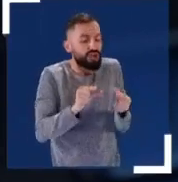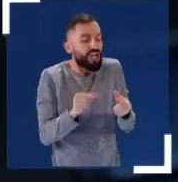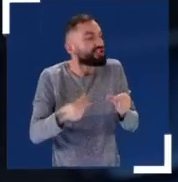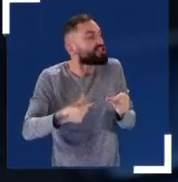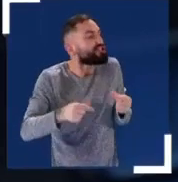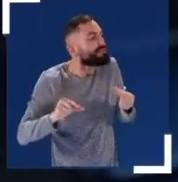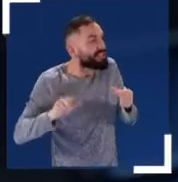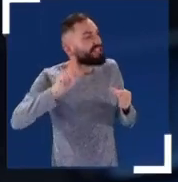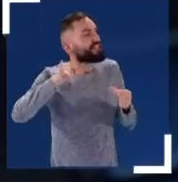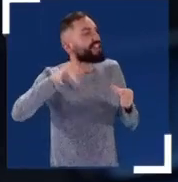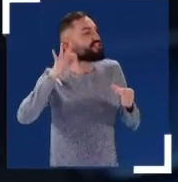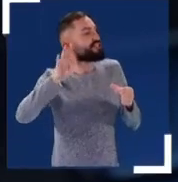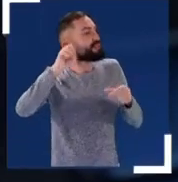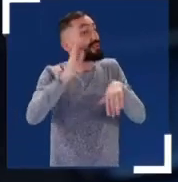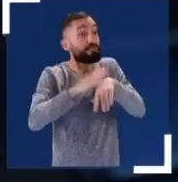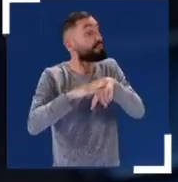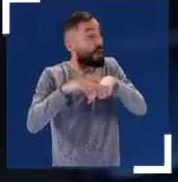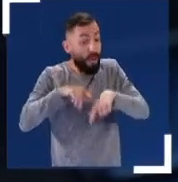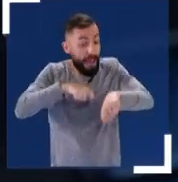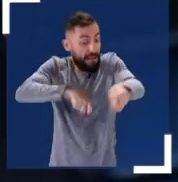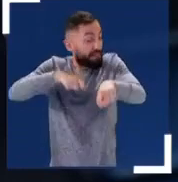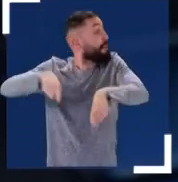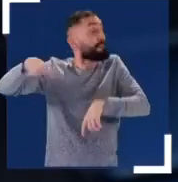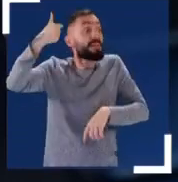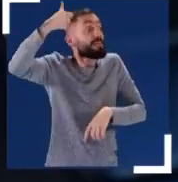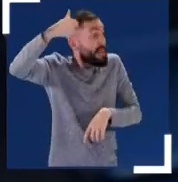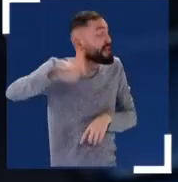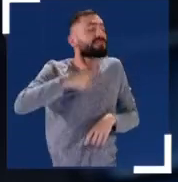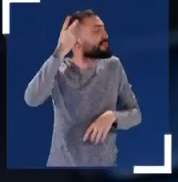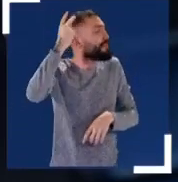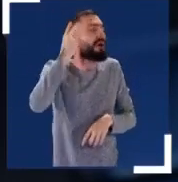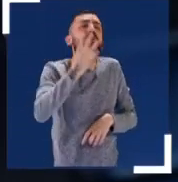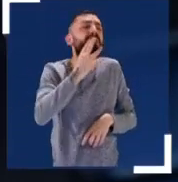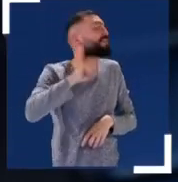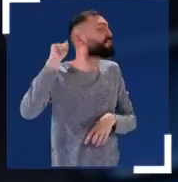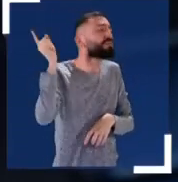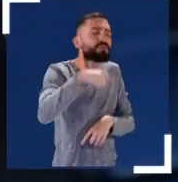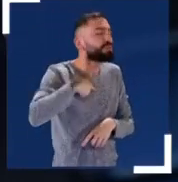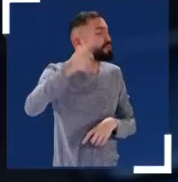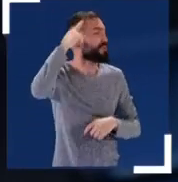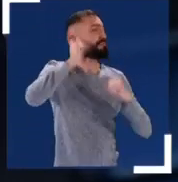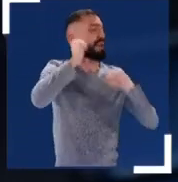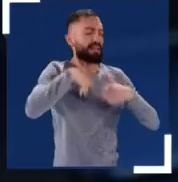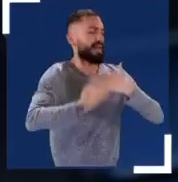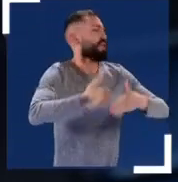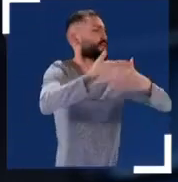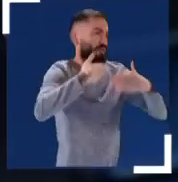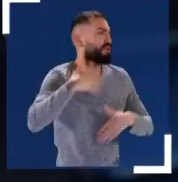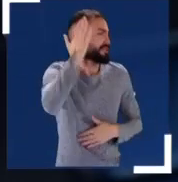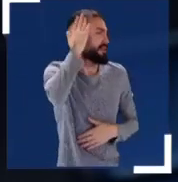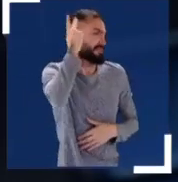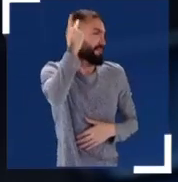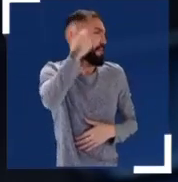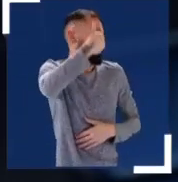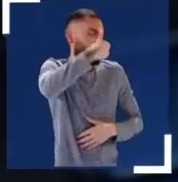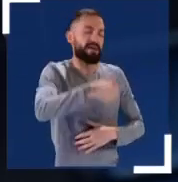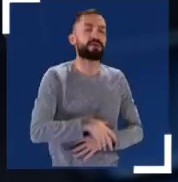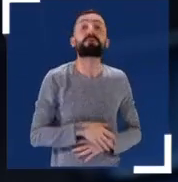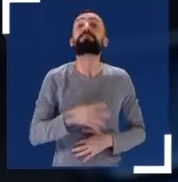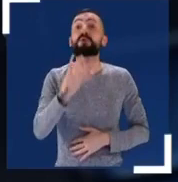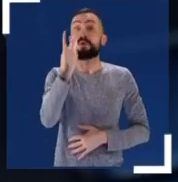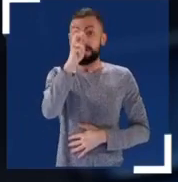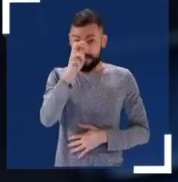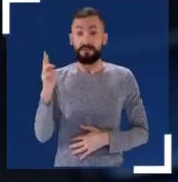aqui em São Paulo que são referências no mundo pela capacidade empreendedora do nosso povo. Sua réplica, 45 segundos. Márcio, não quero aqui